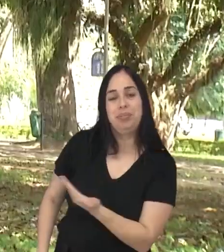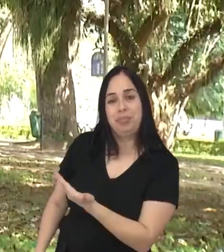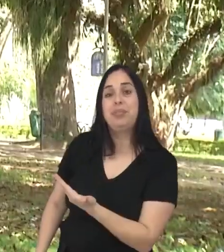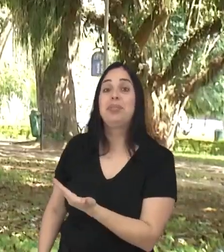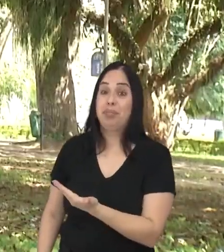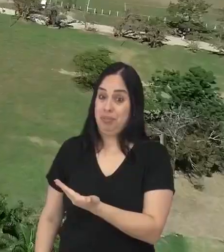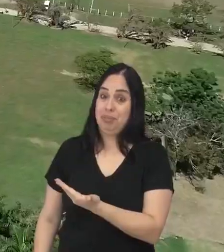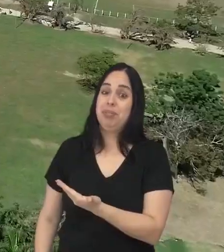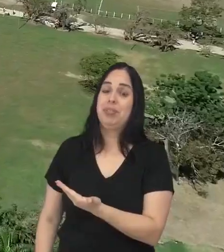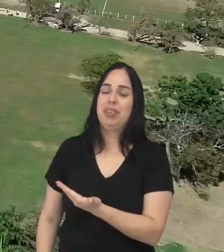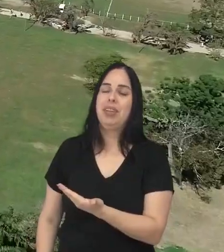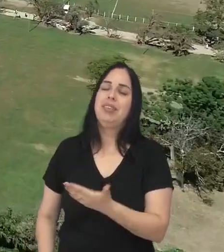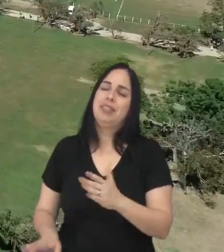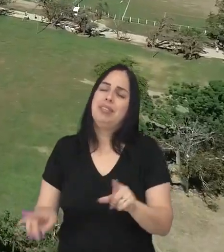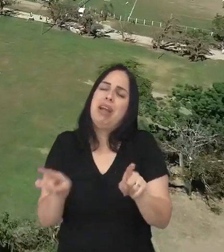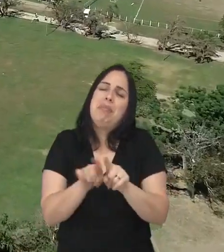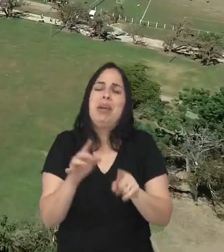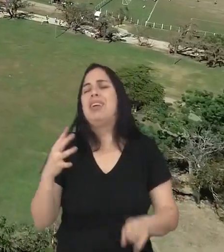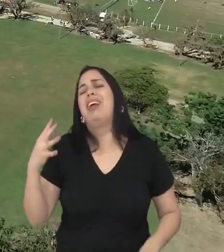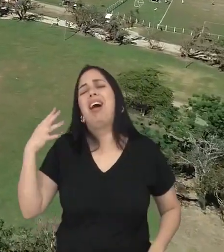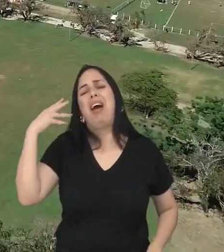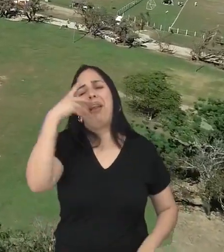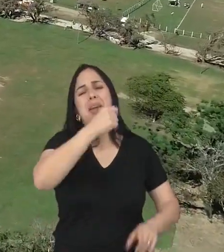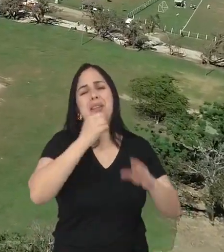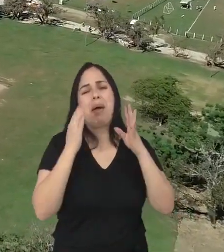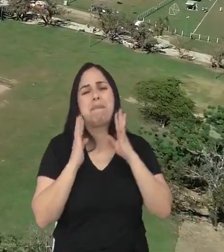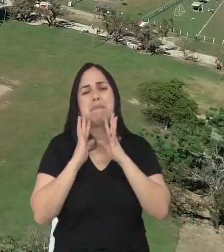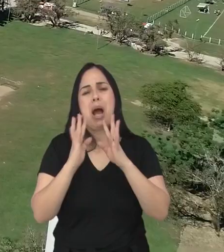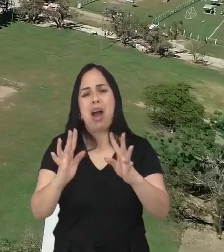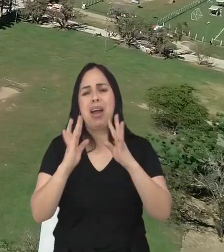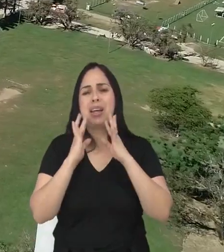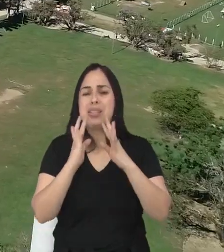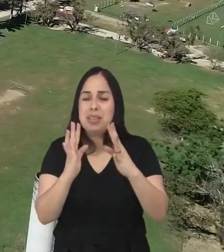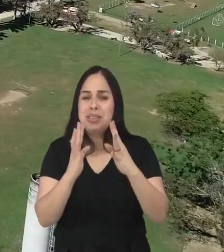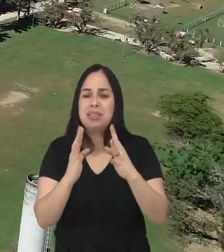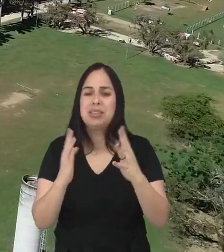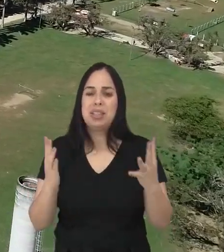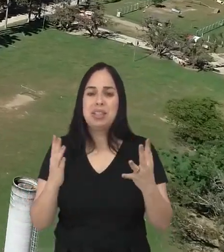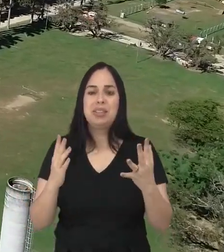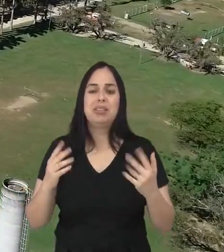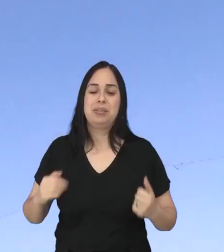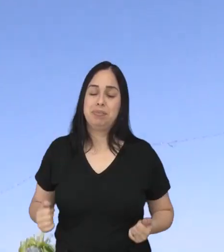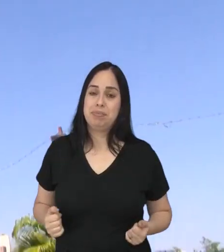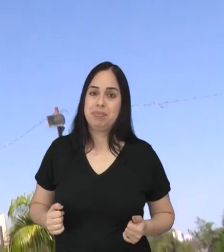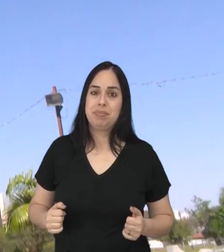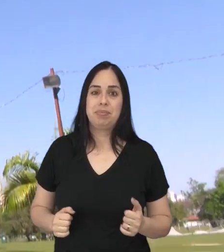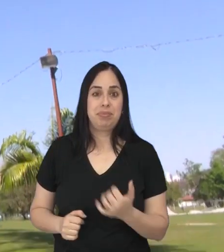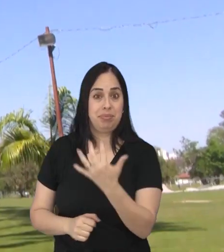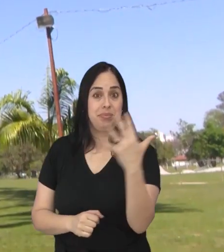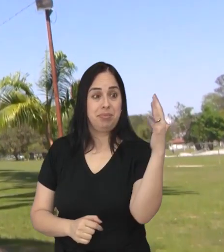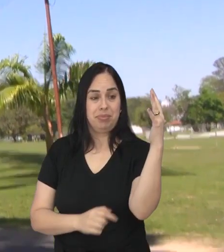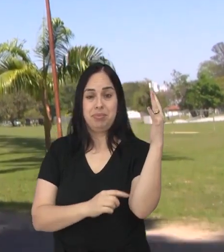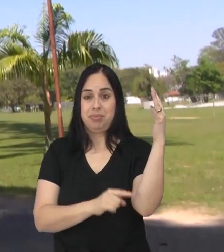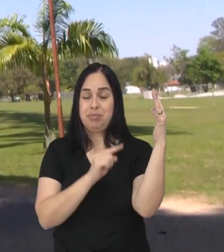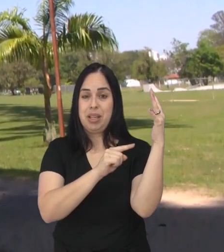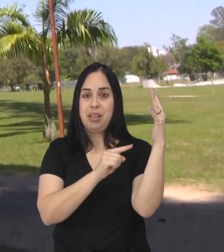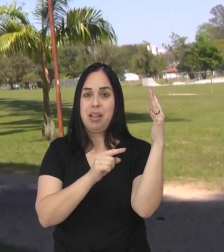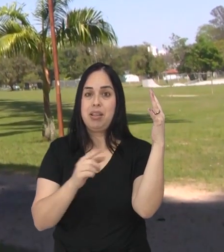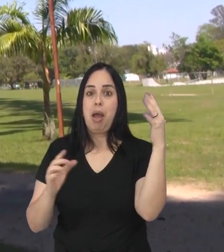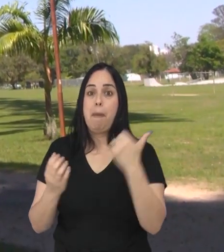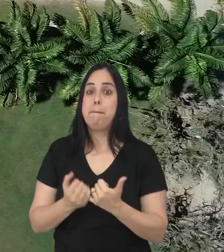macaco, jatobás e as lindas palmeiras imperiais são uma pequena parte de nosso cenário. As palmeiras imperiais ainda